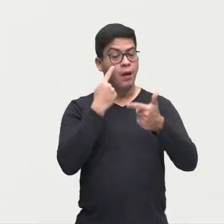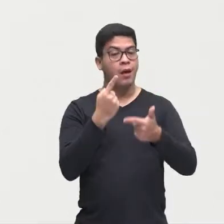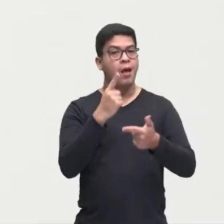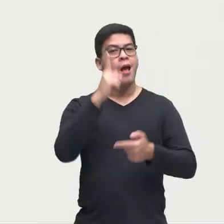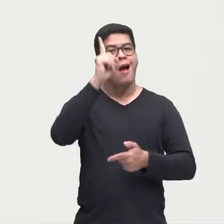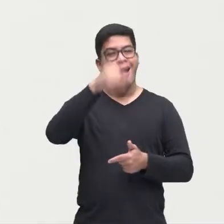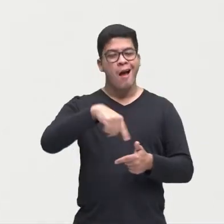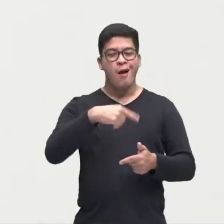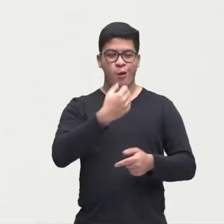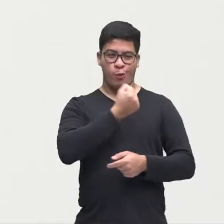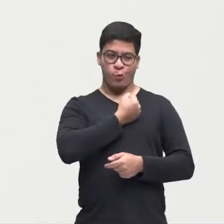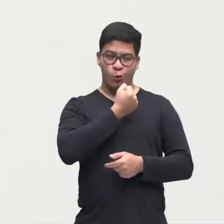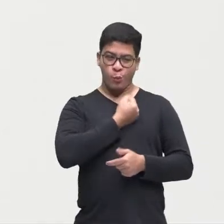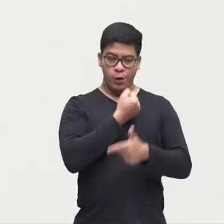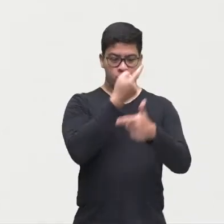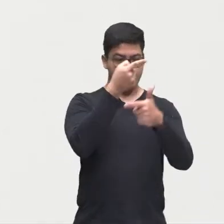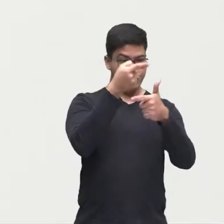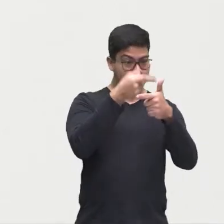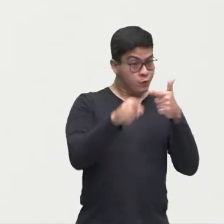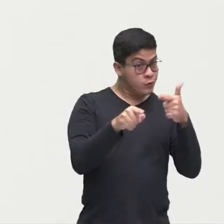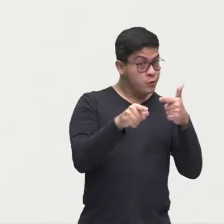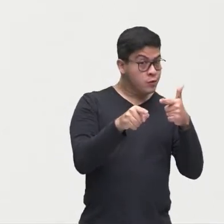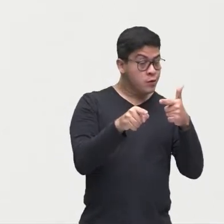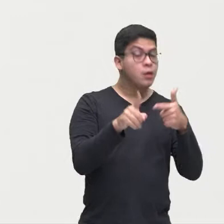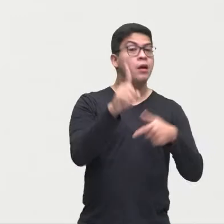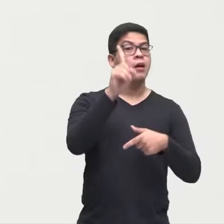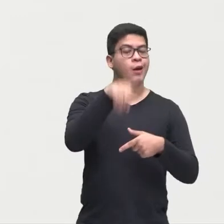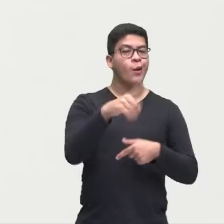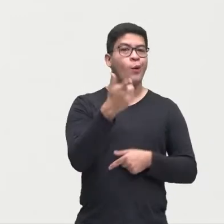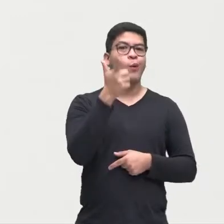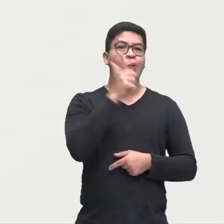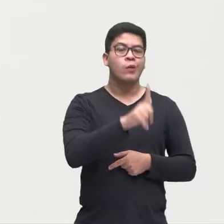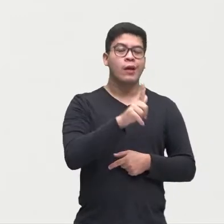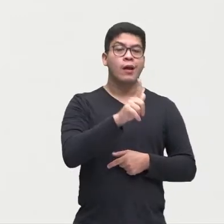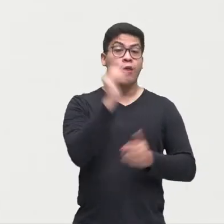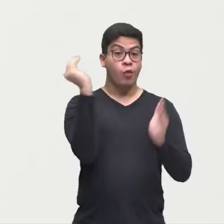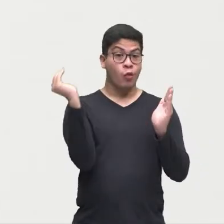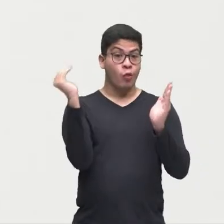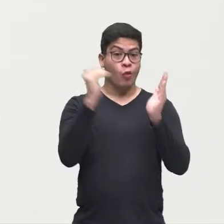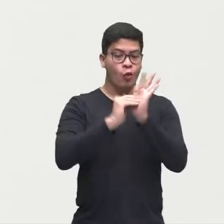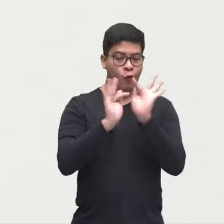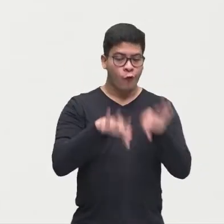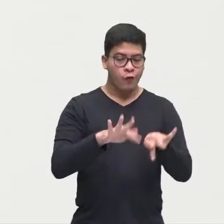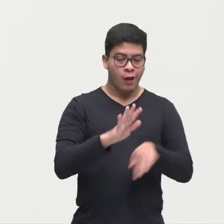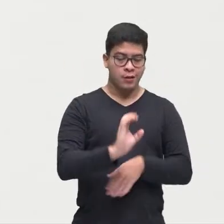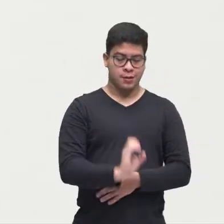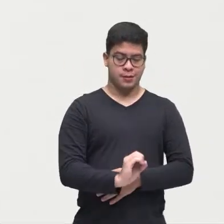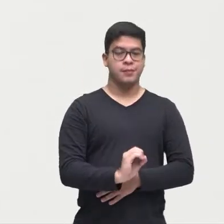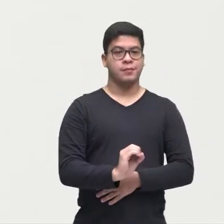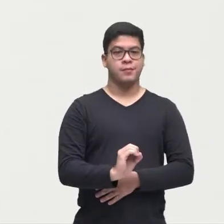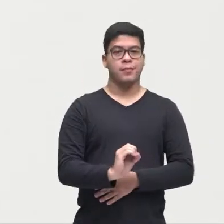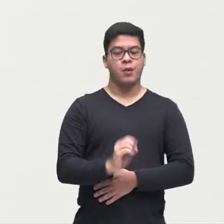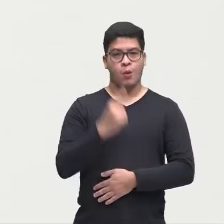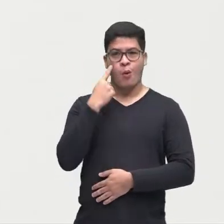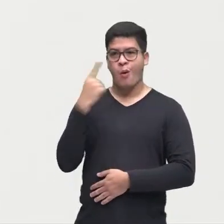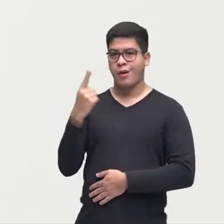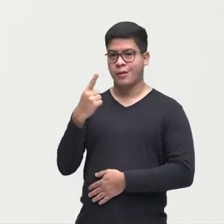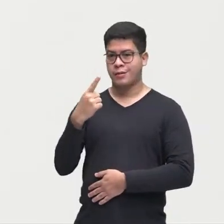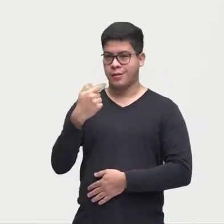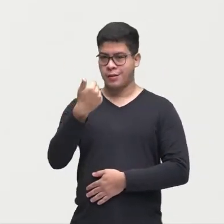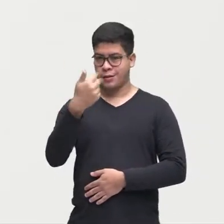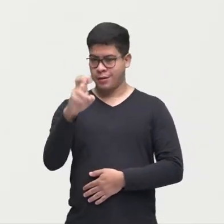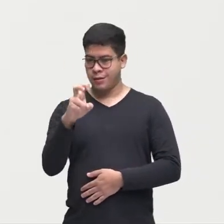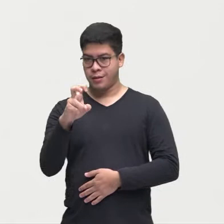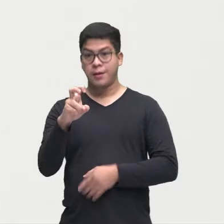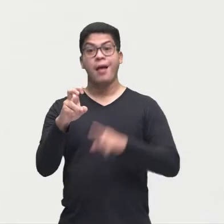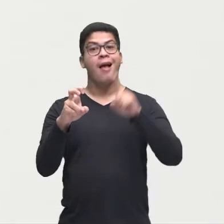um número deixando sempre o resto zero, tá? Olha o que aconteceu aqui com 15, ó. 15 é